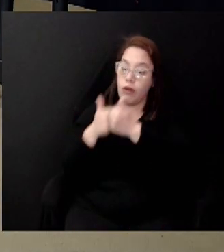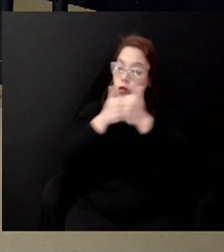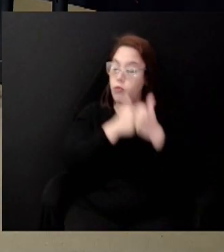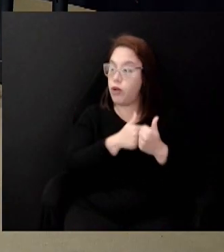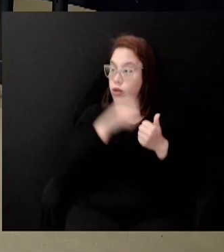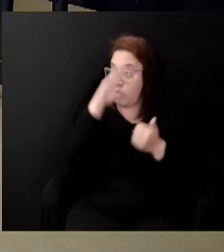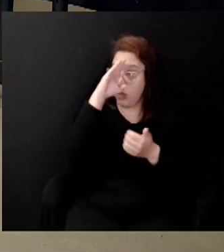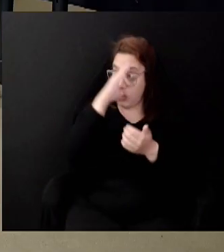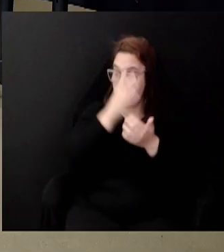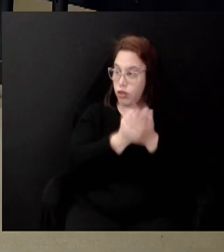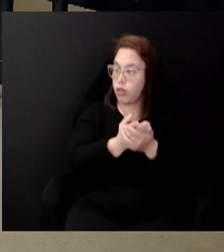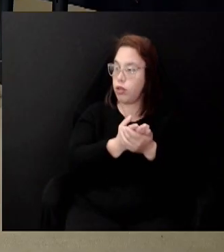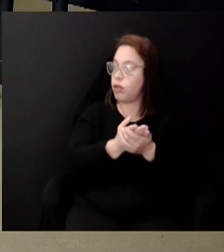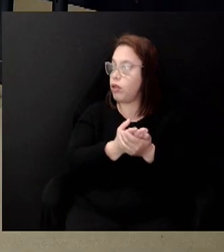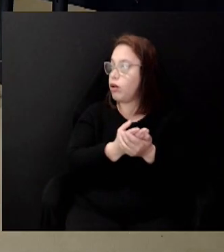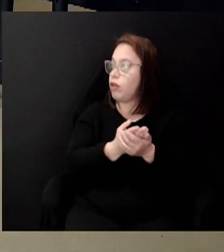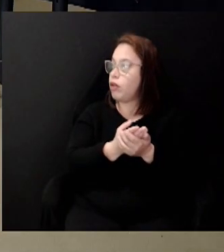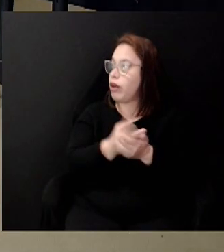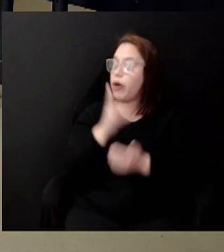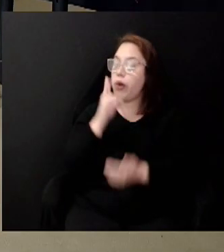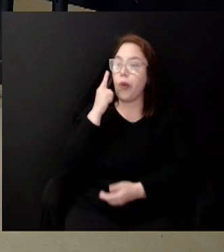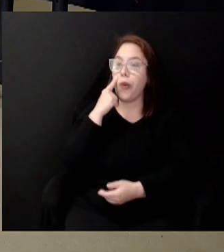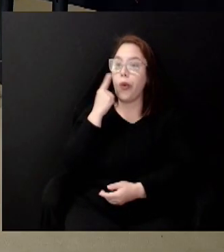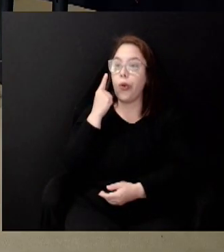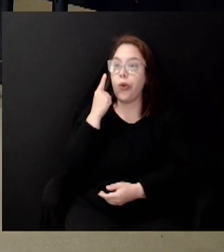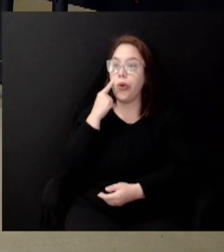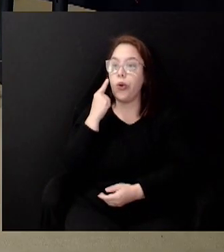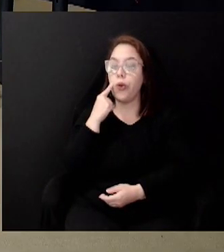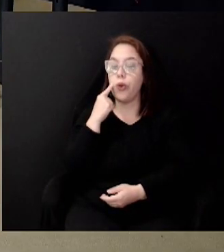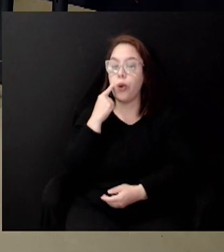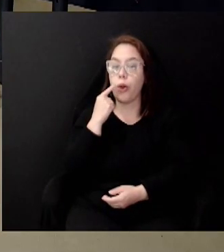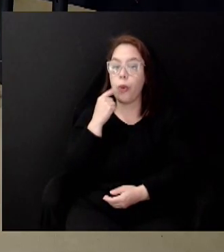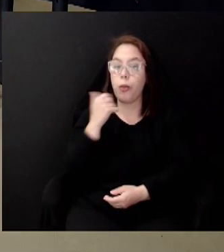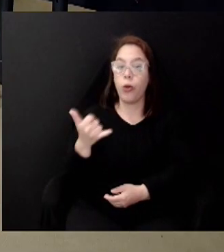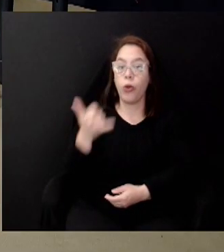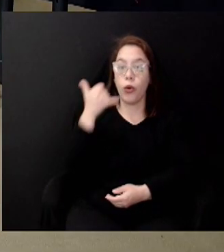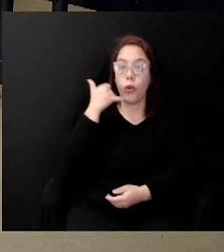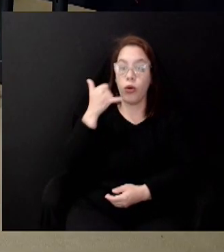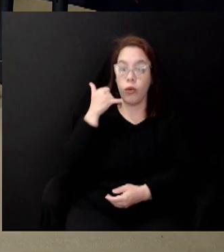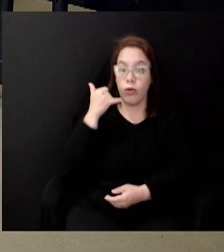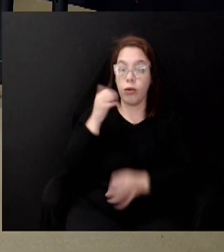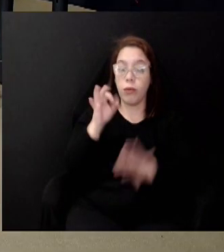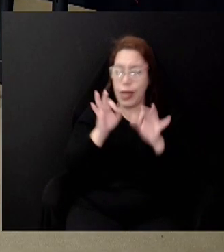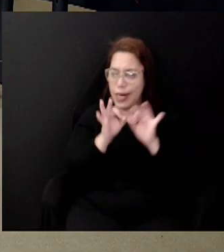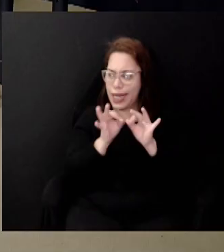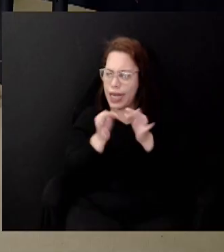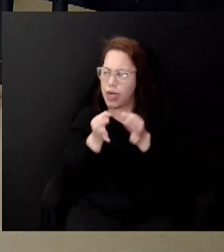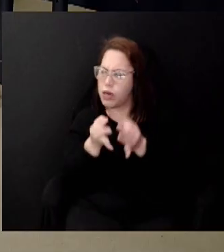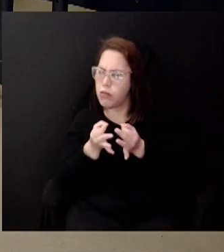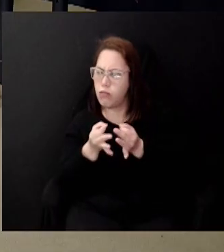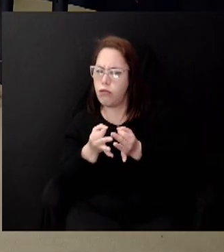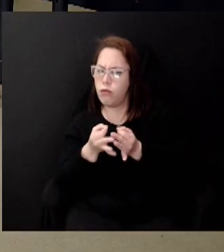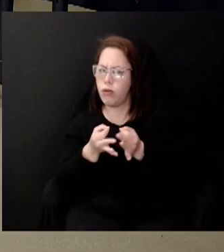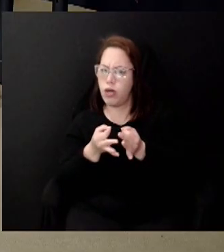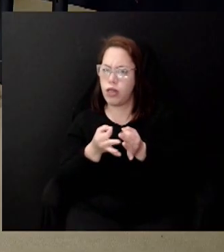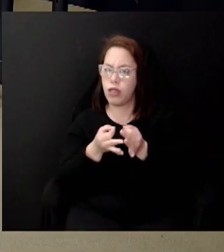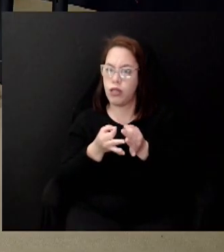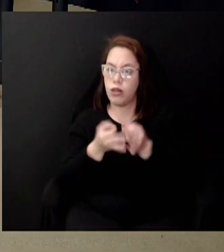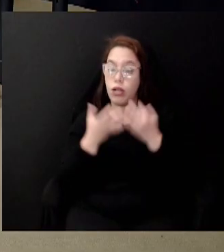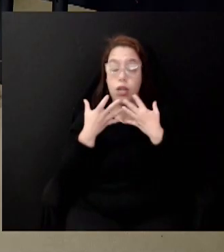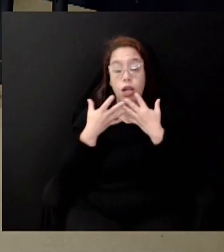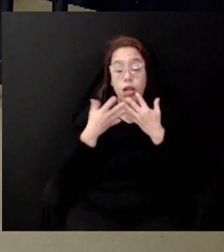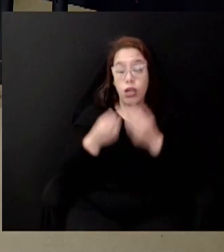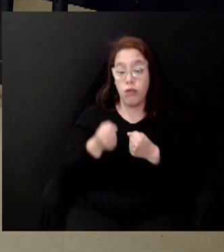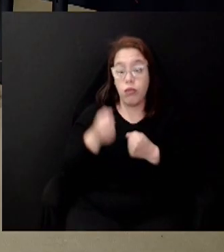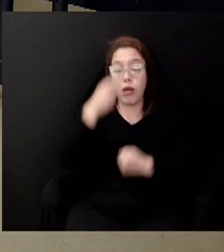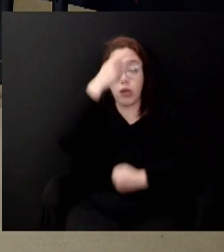você viu a questão dos telefones mais simples que estão sendo aderidos pelas pessoas